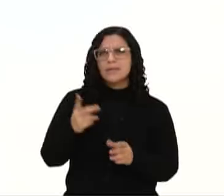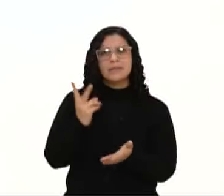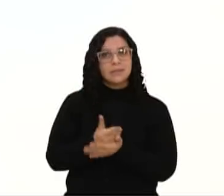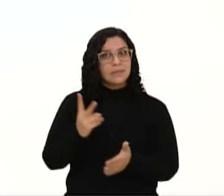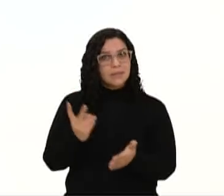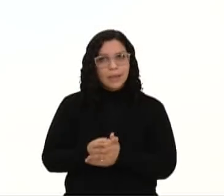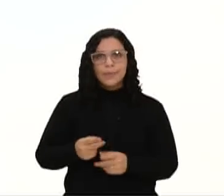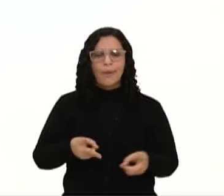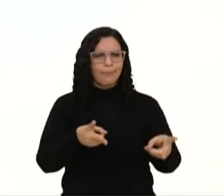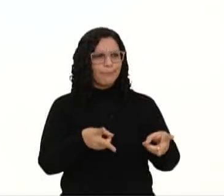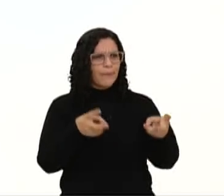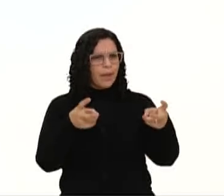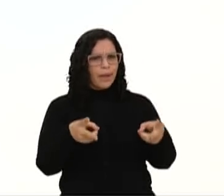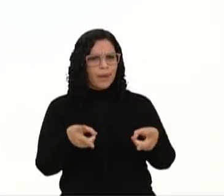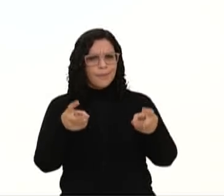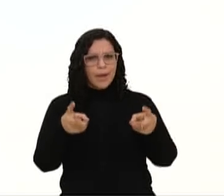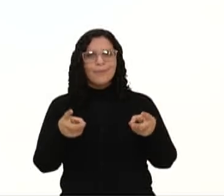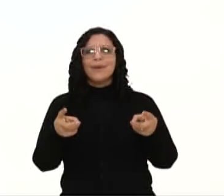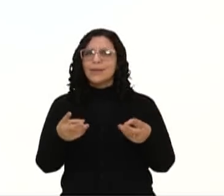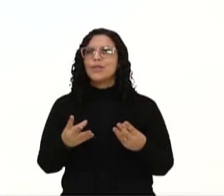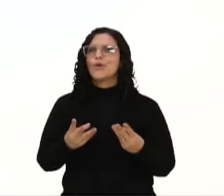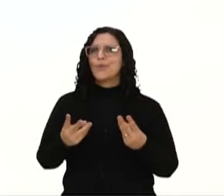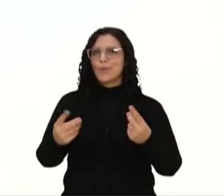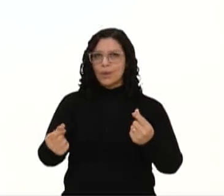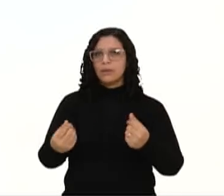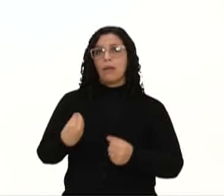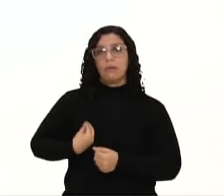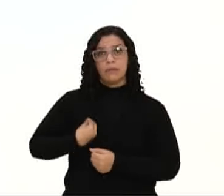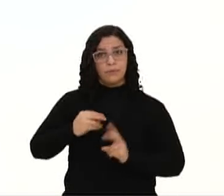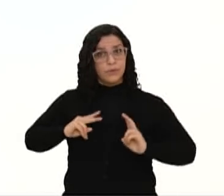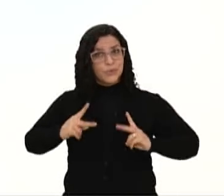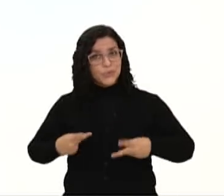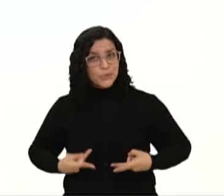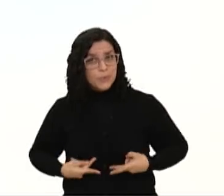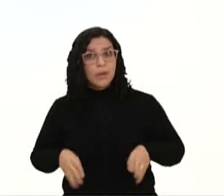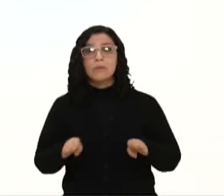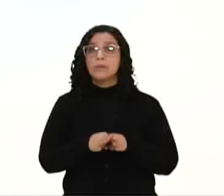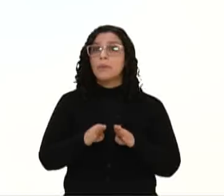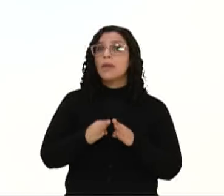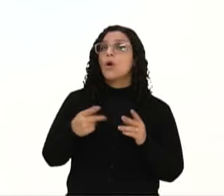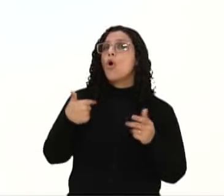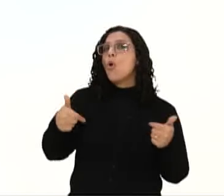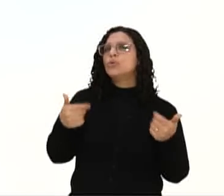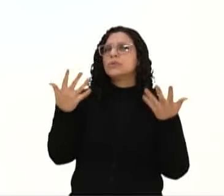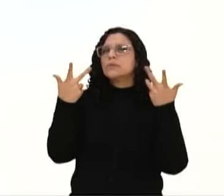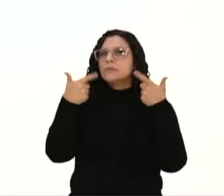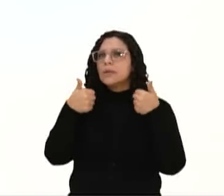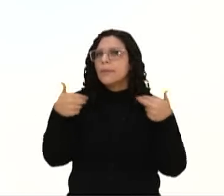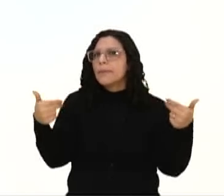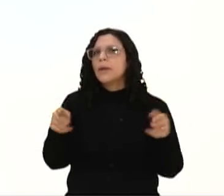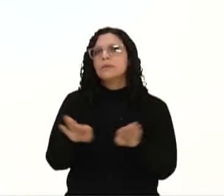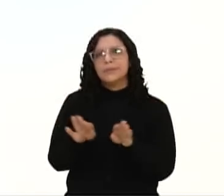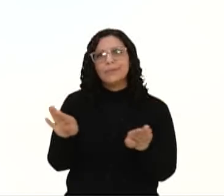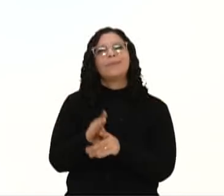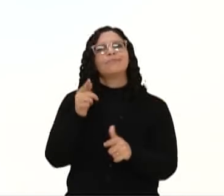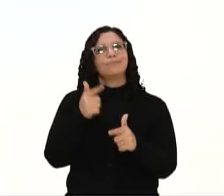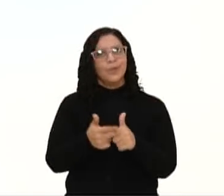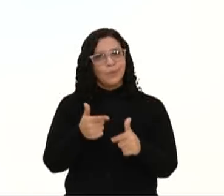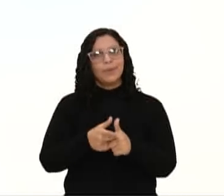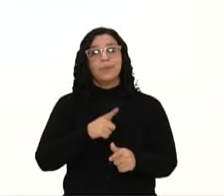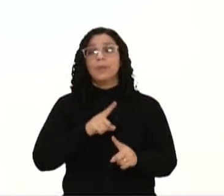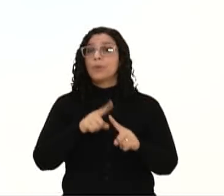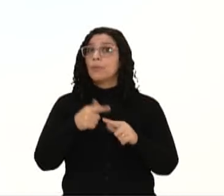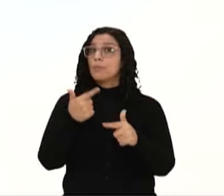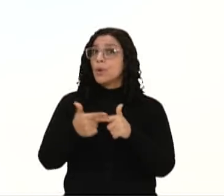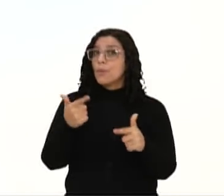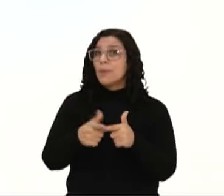mais frequentes e afetam a qualidade de vida do homem e também de outras espécies. Quando que eu digo que ele é um problema ambiental? Quando